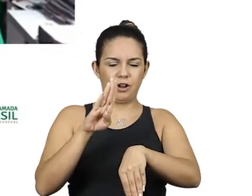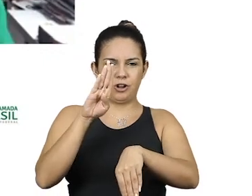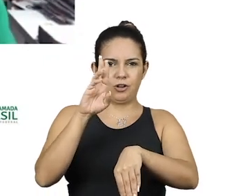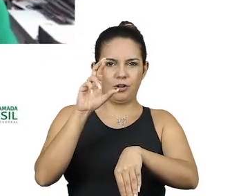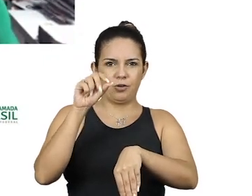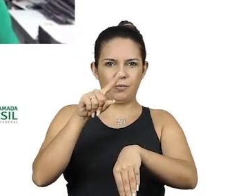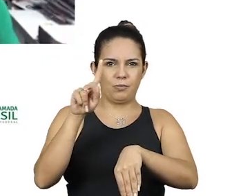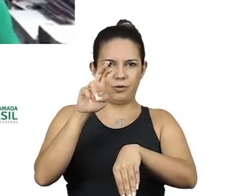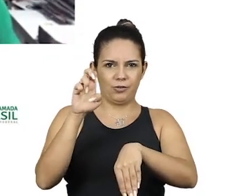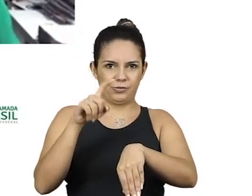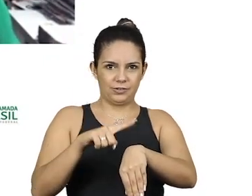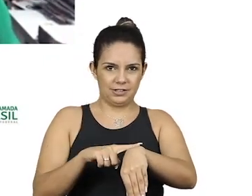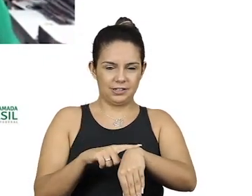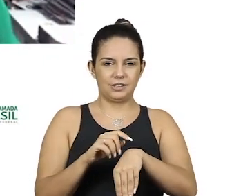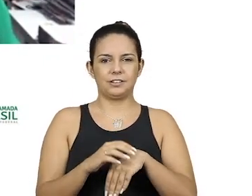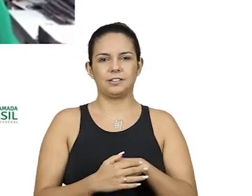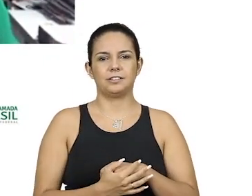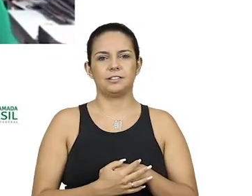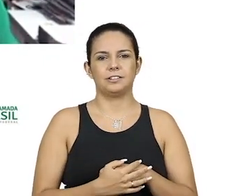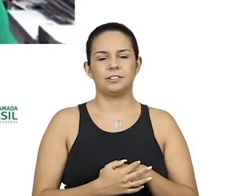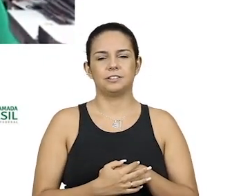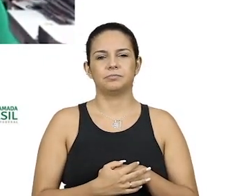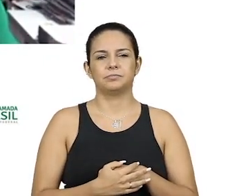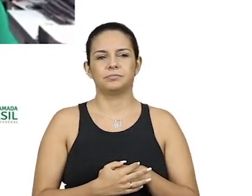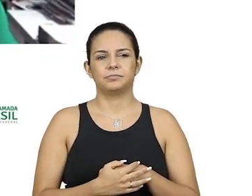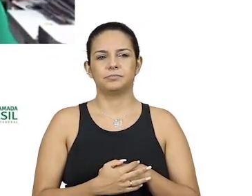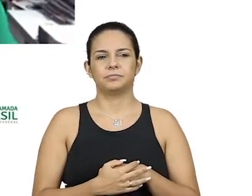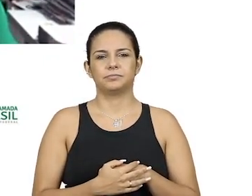bronze batido,